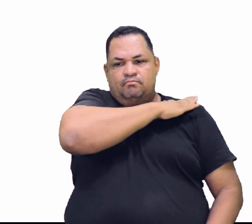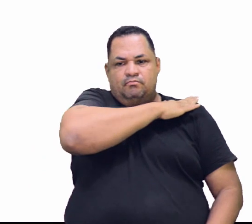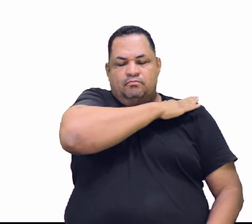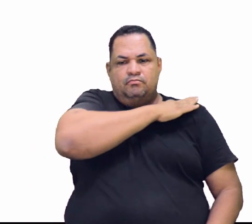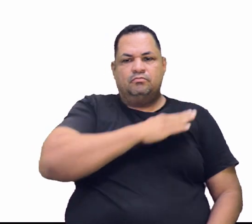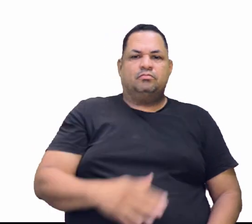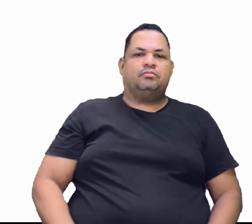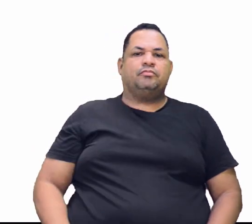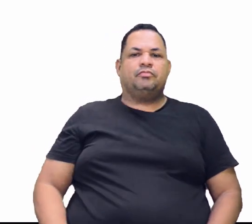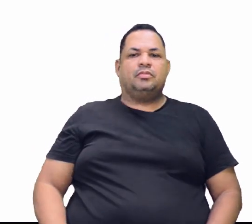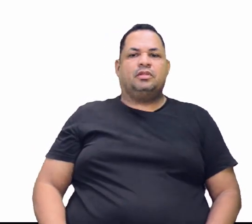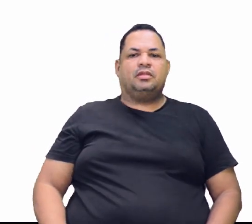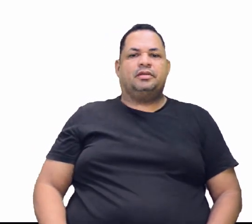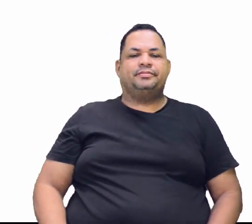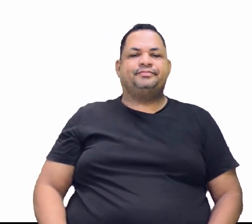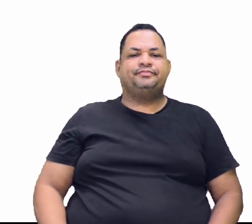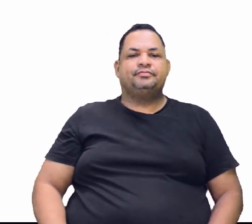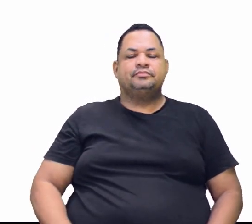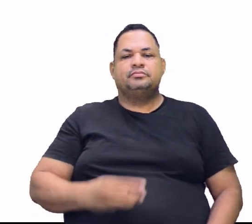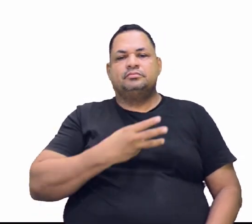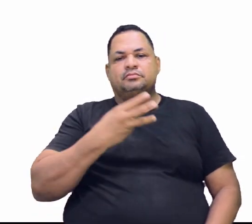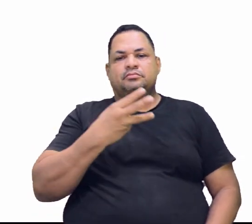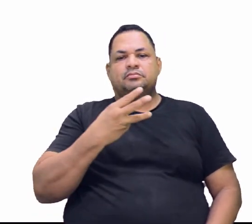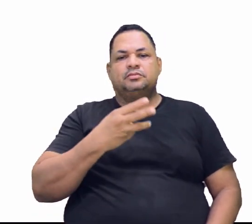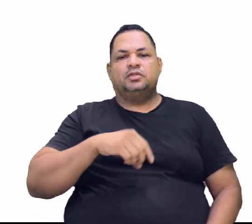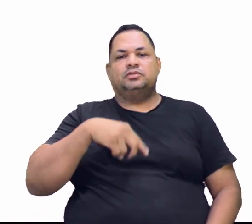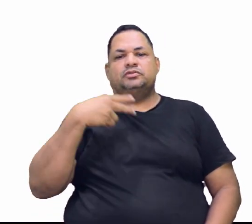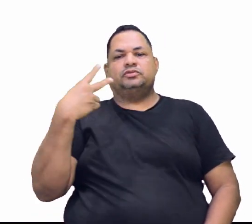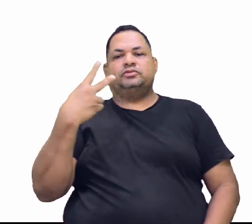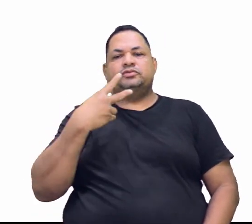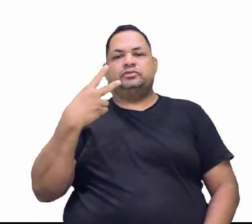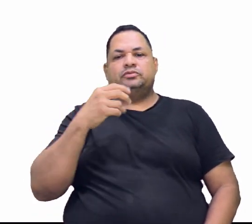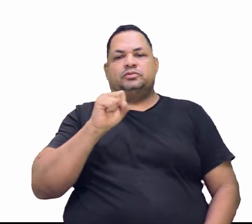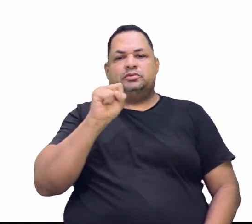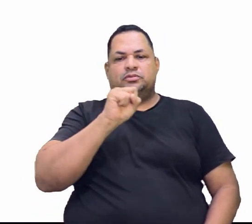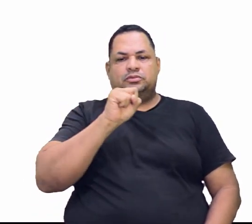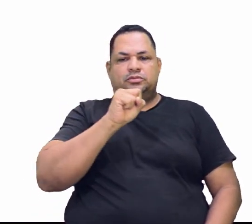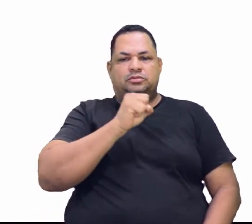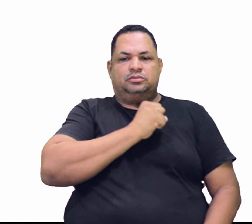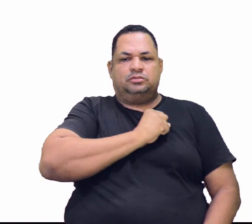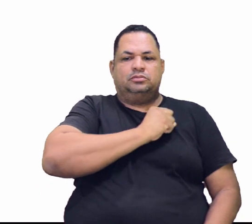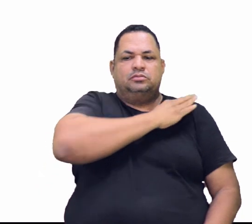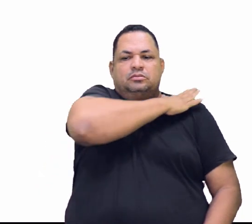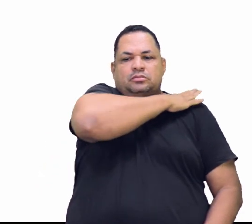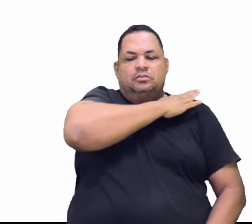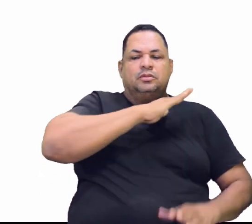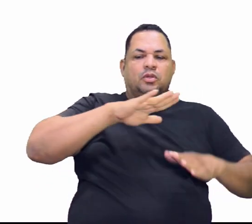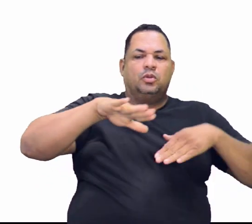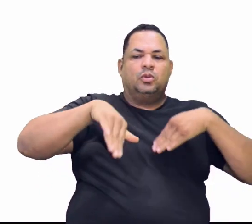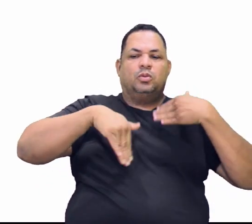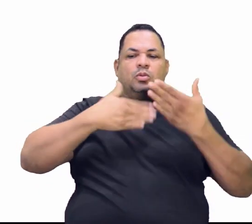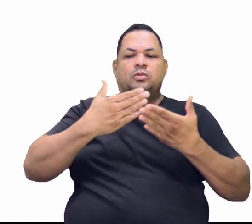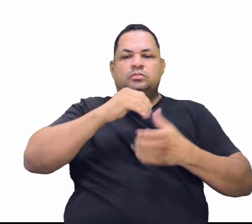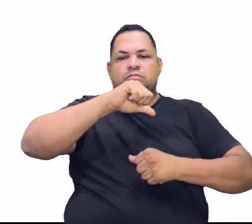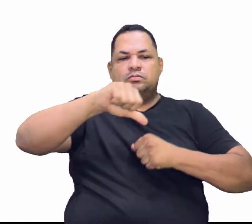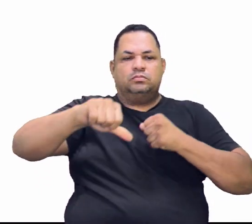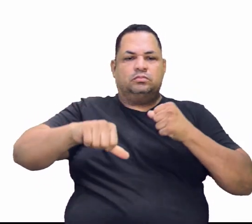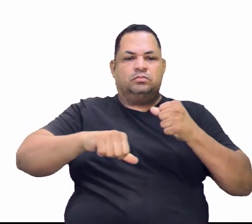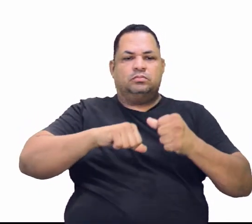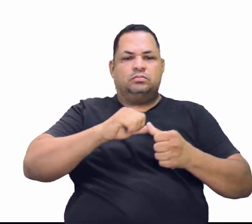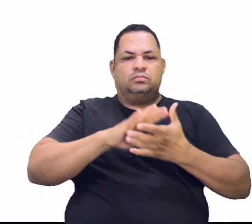Viu? Começa o 3º, vai para o 2º, depois vai para o 1º. Quando ele se torna,